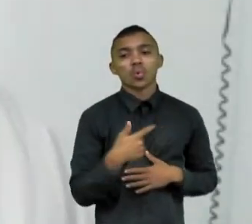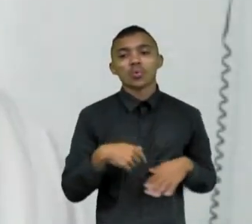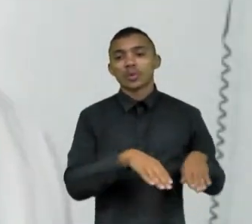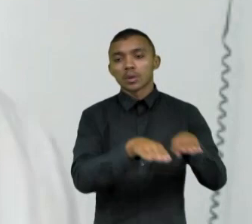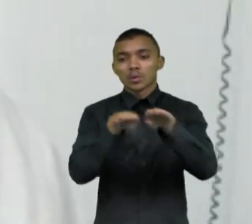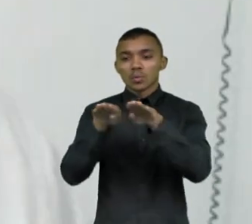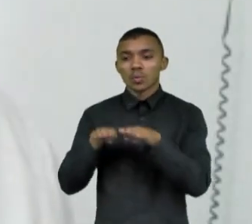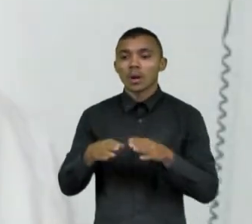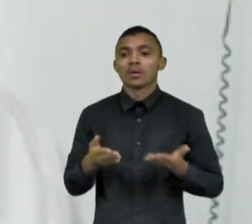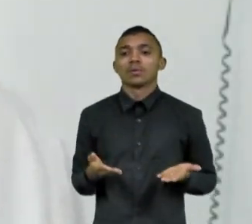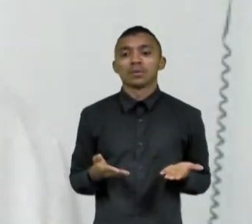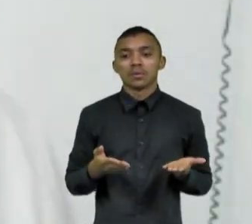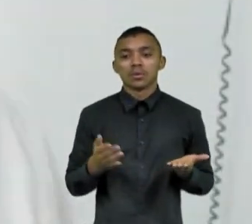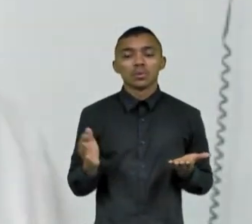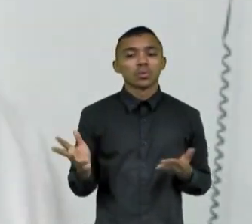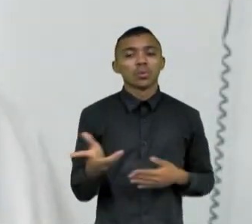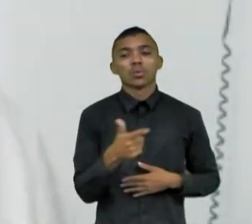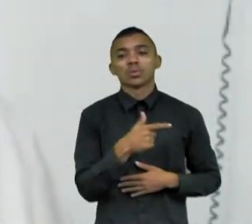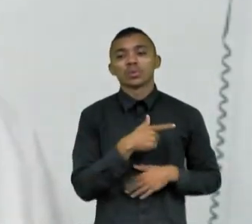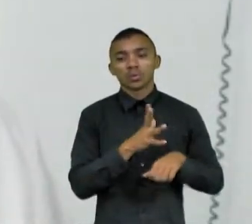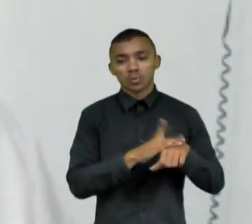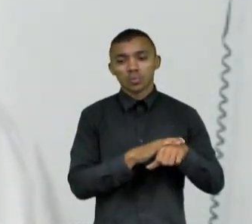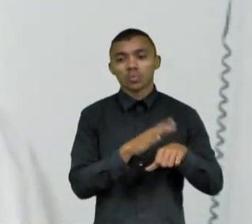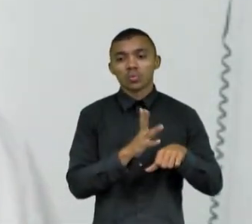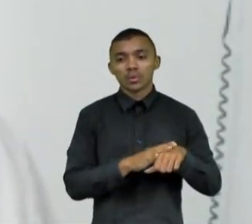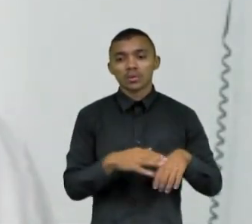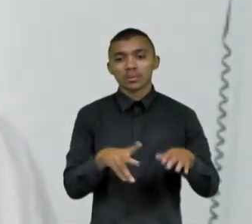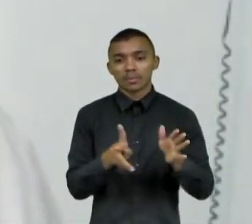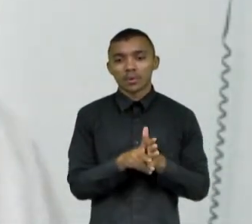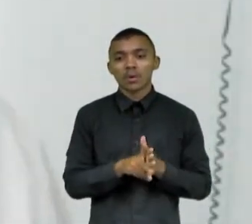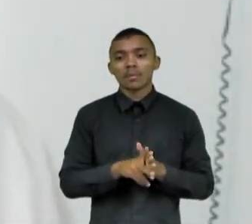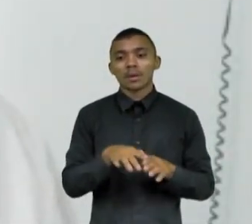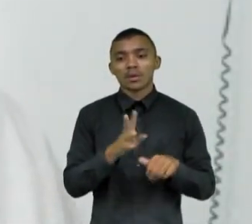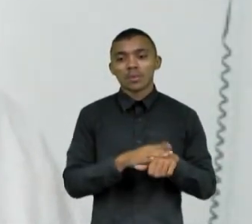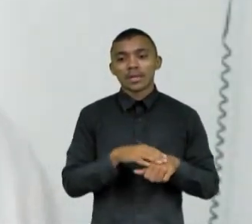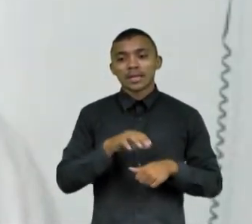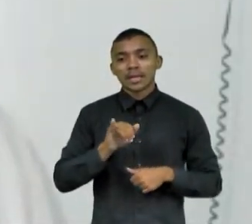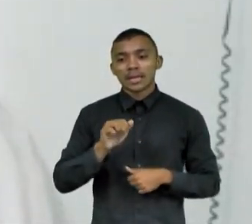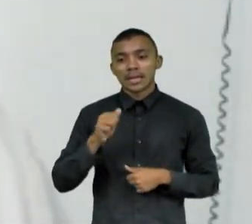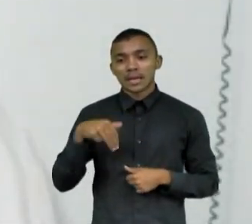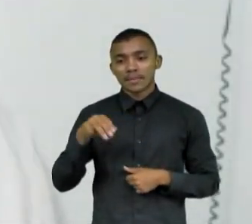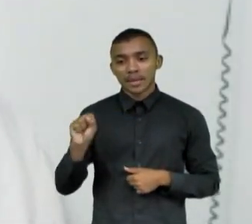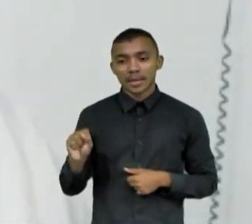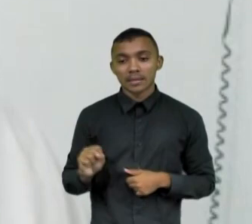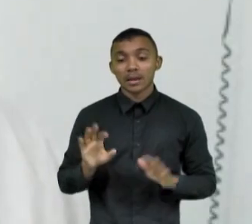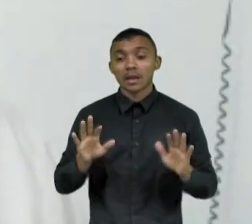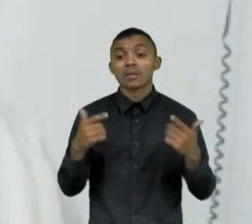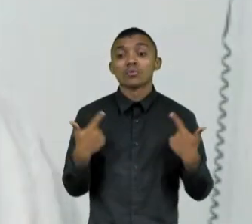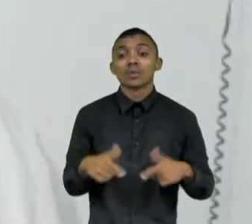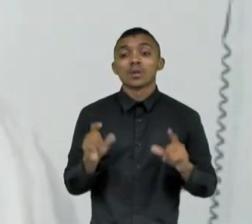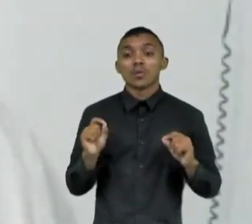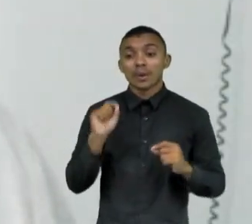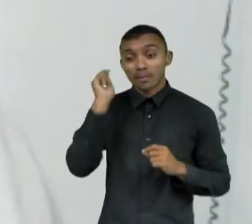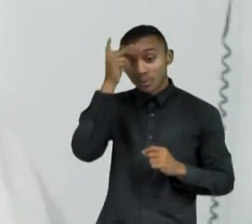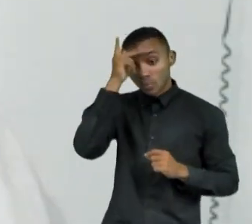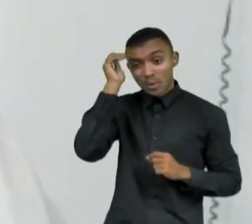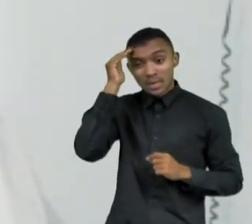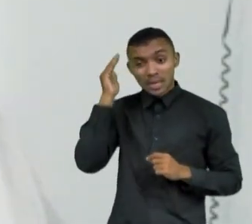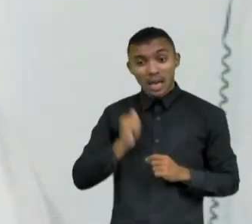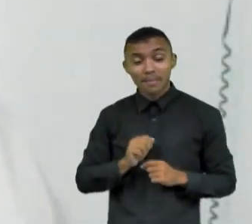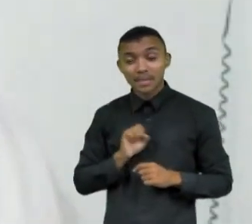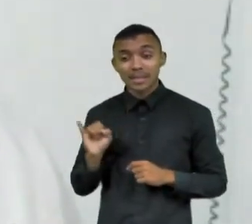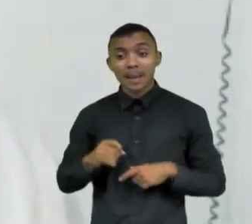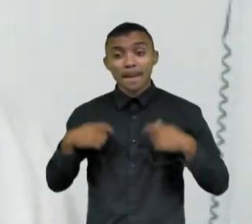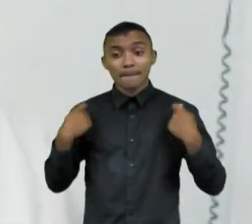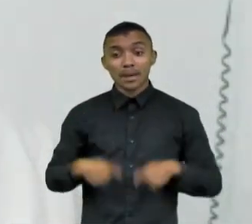vai cobrir aí todas as doenças previstas na Classificação Internacional de Doenças da OMS. Não tem como o consumidor saber do que ele vai precisar,